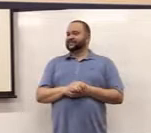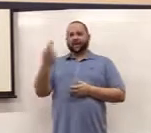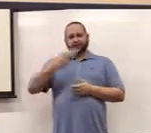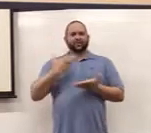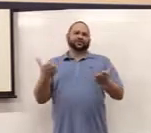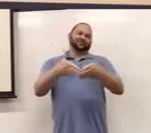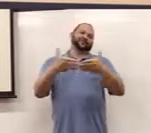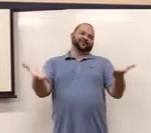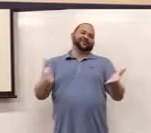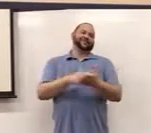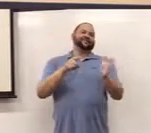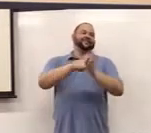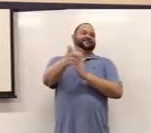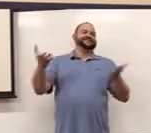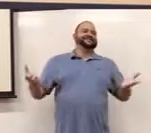Responde, gente, vai.